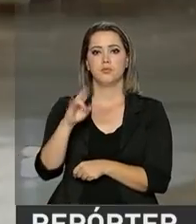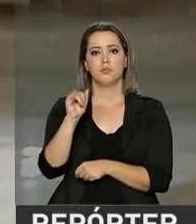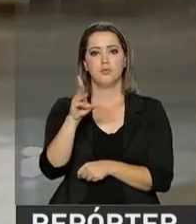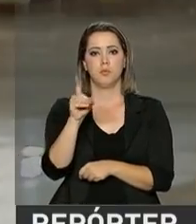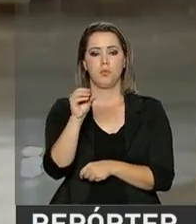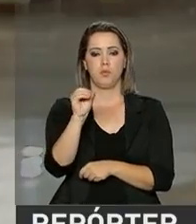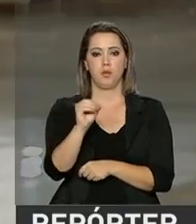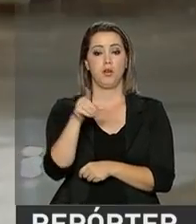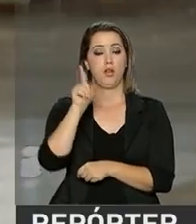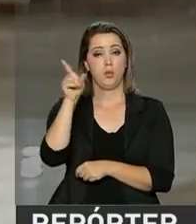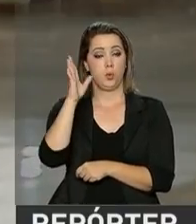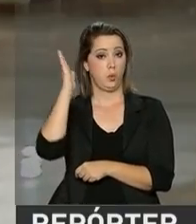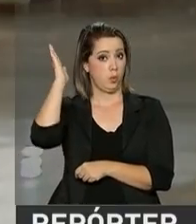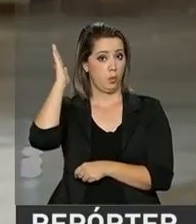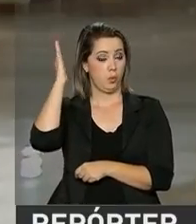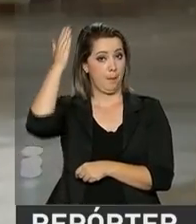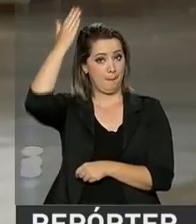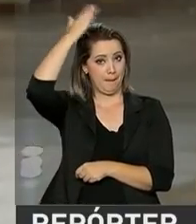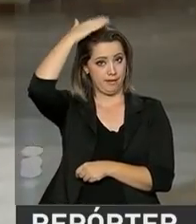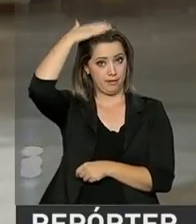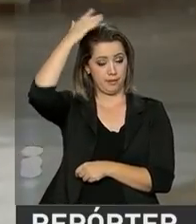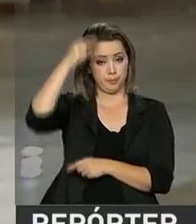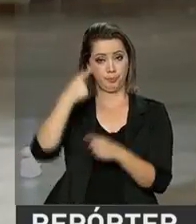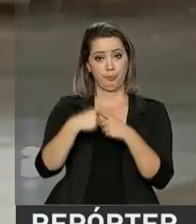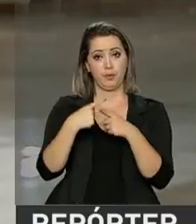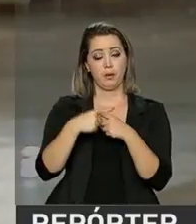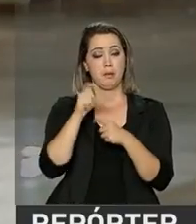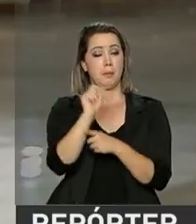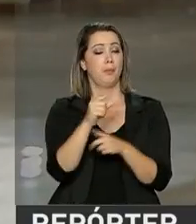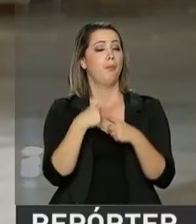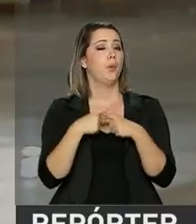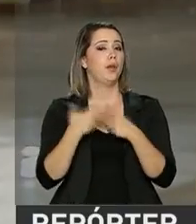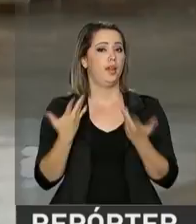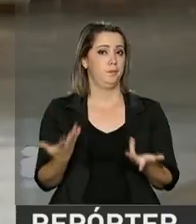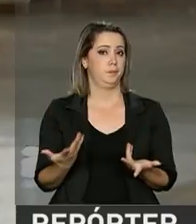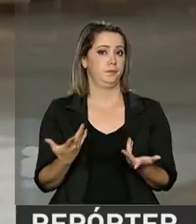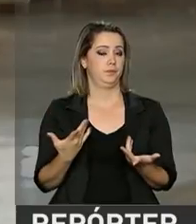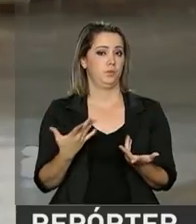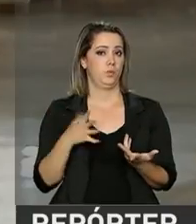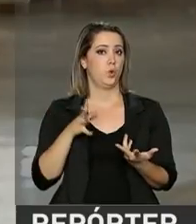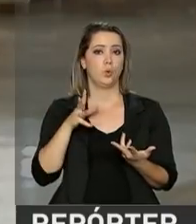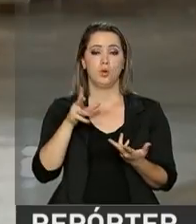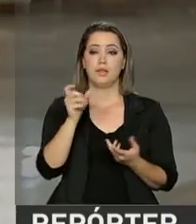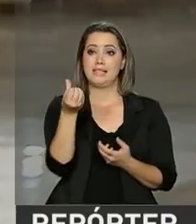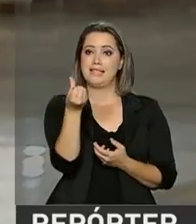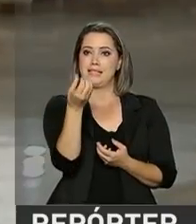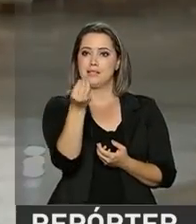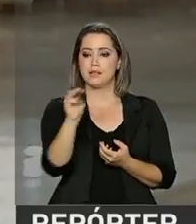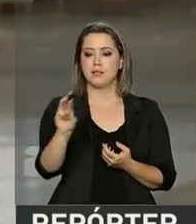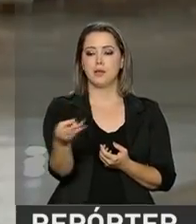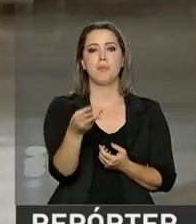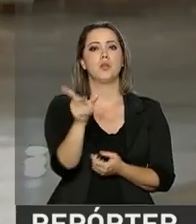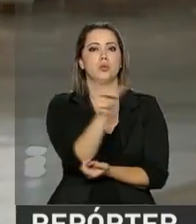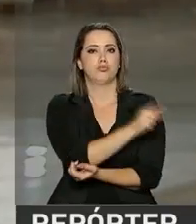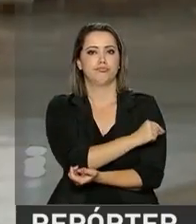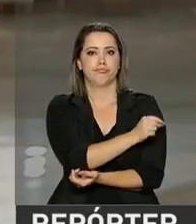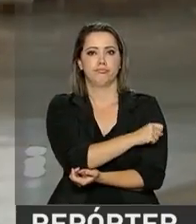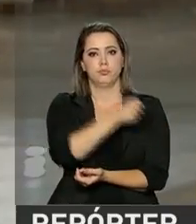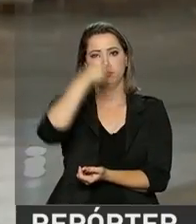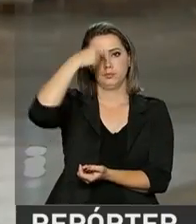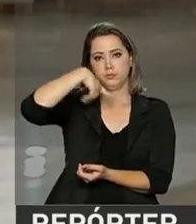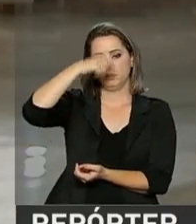Maringá no Paraná Por que essa decisão do Ministério da Saúde porque das 60 milhões de doses compradas para a